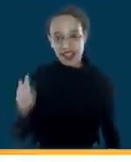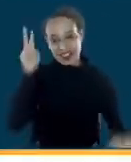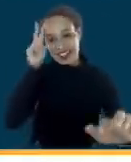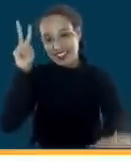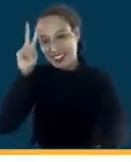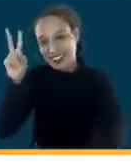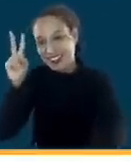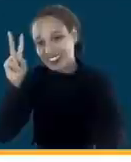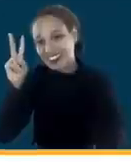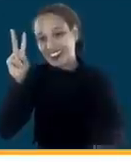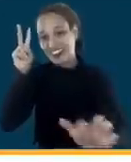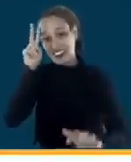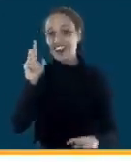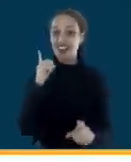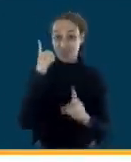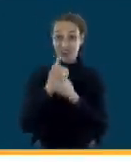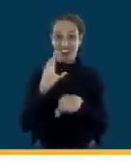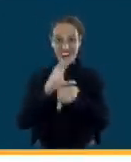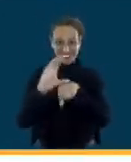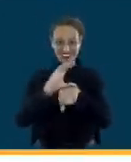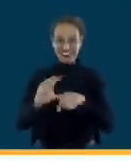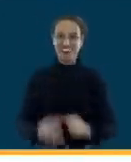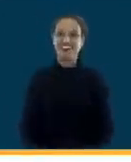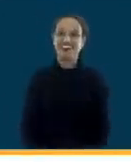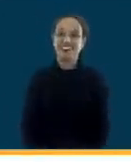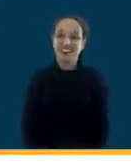no curso.